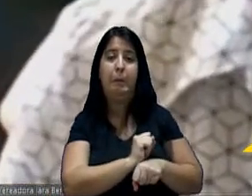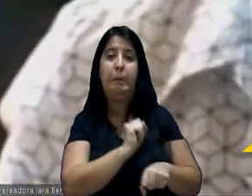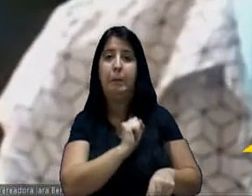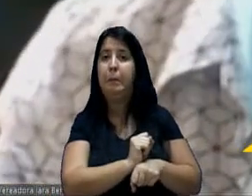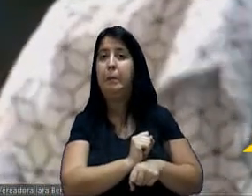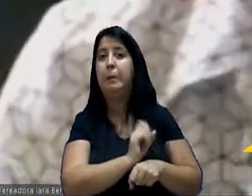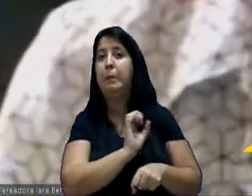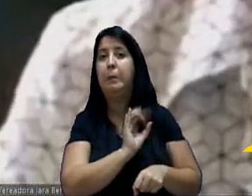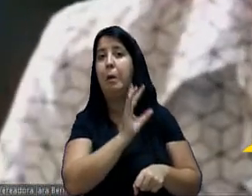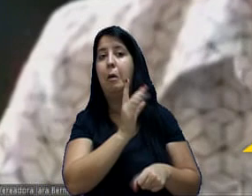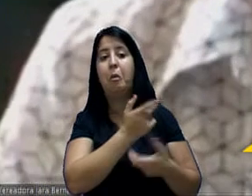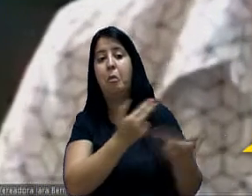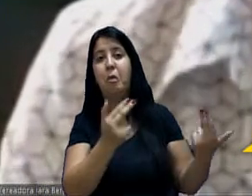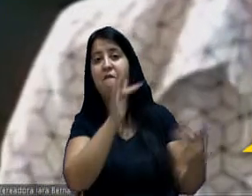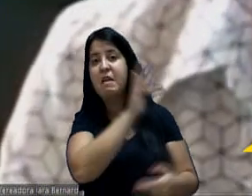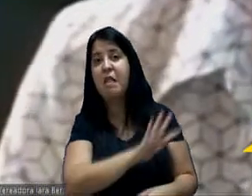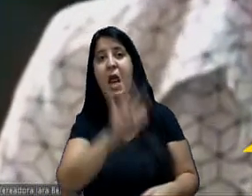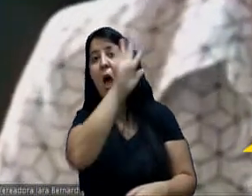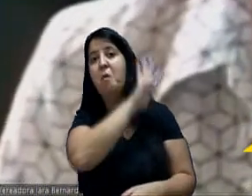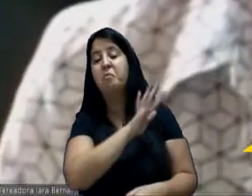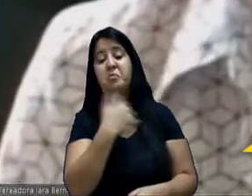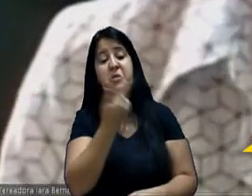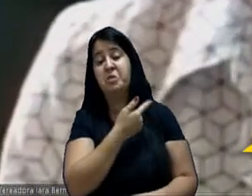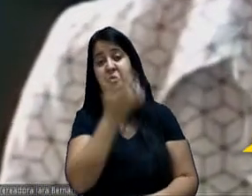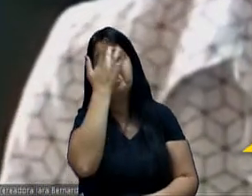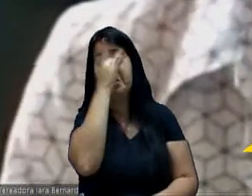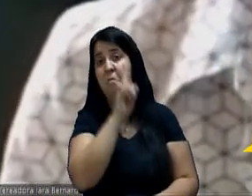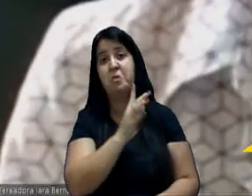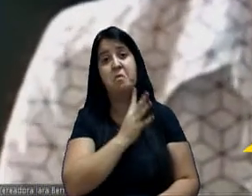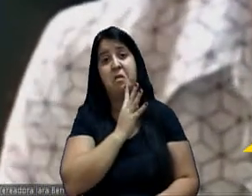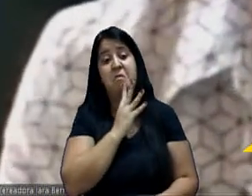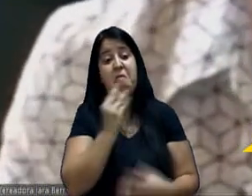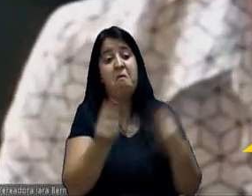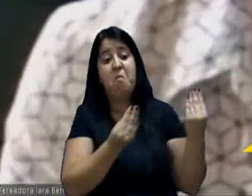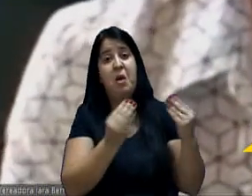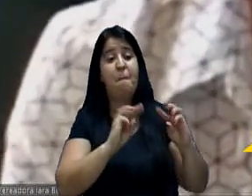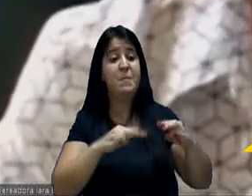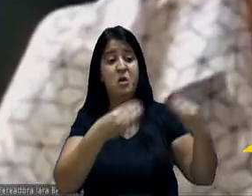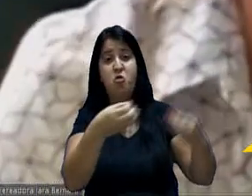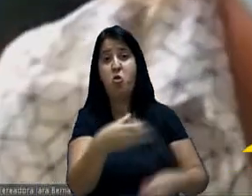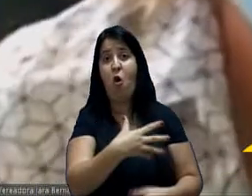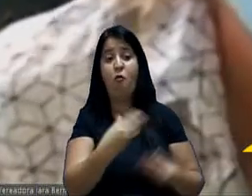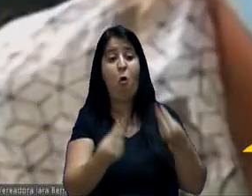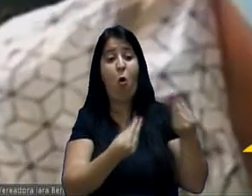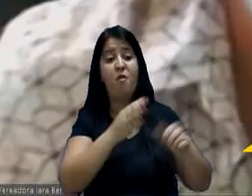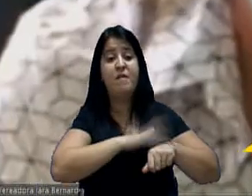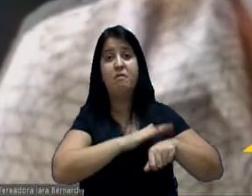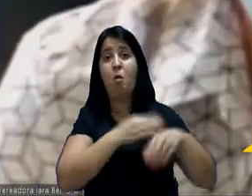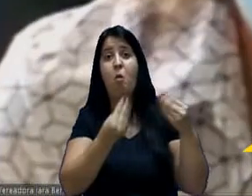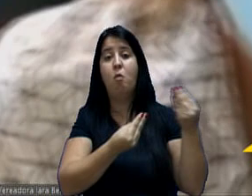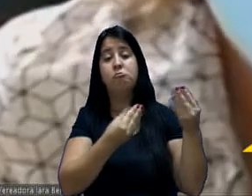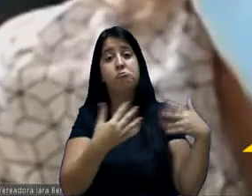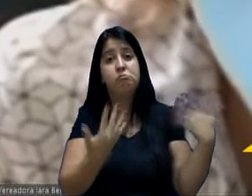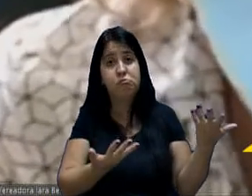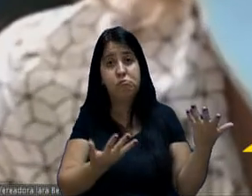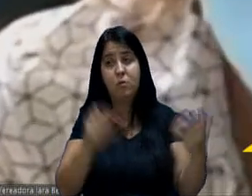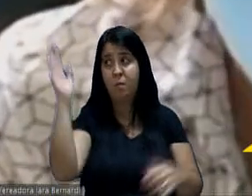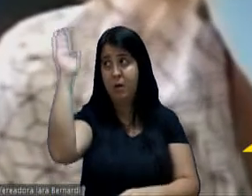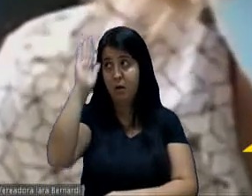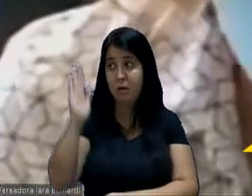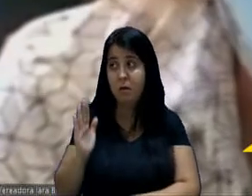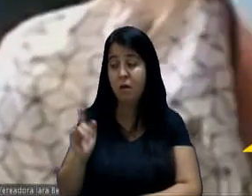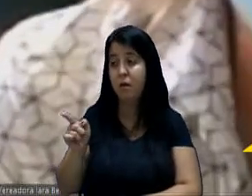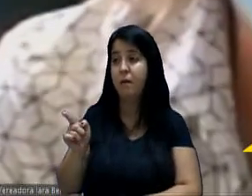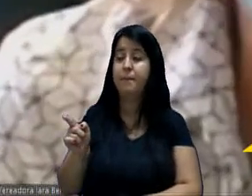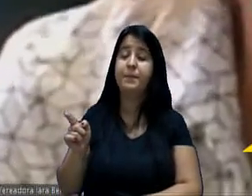dos desacertos federais, que a gente não conhece, inclusive, qual é a posição do novo ministro com relação a isso. O Brasil sempre,